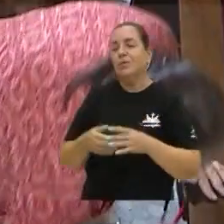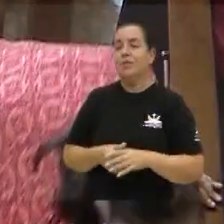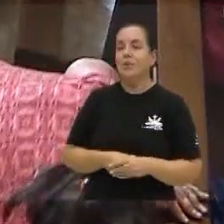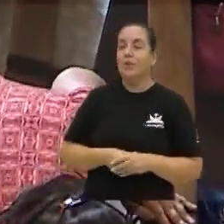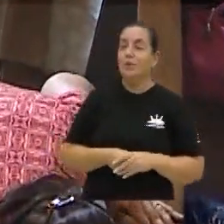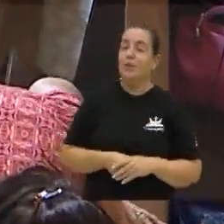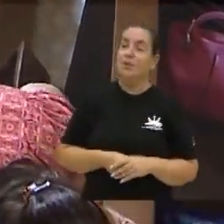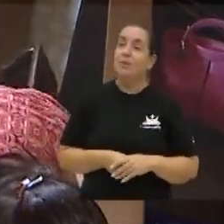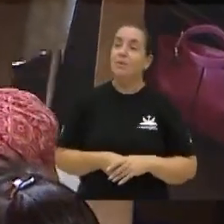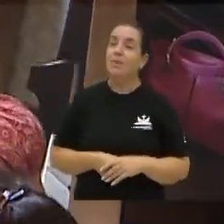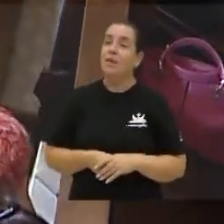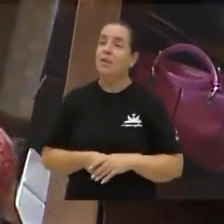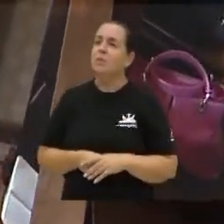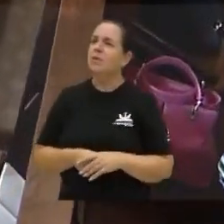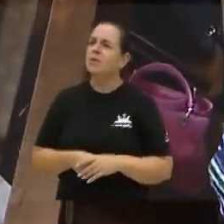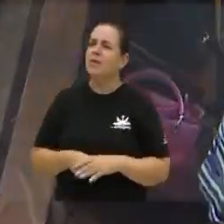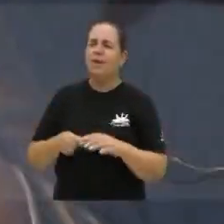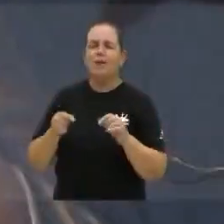misericordioso,